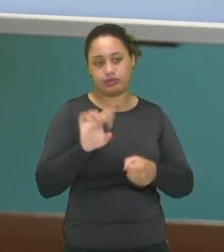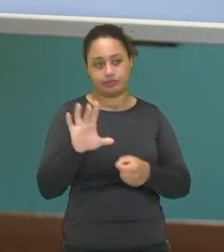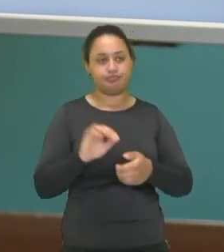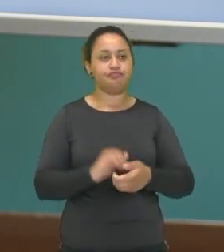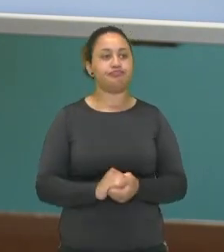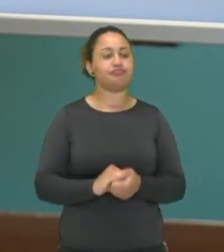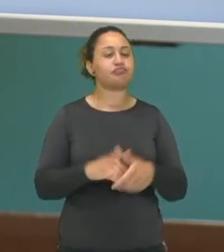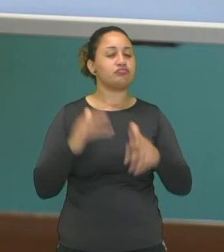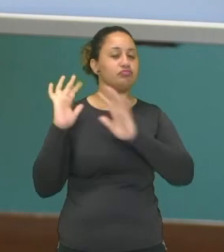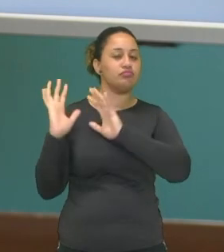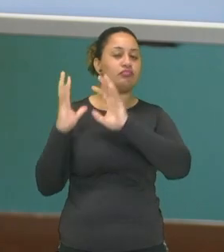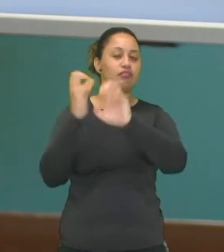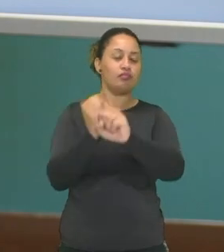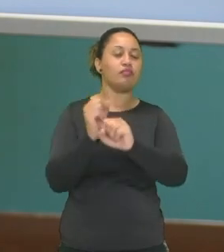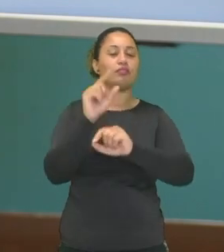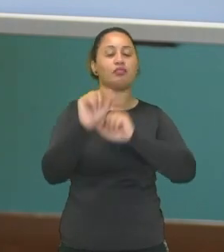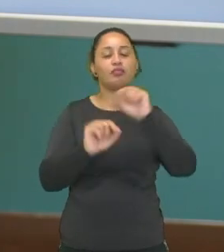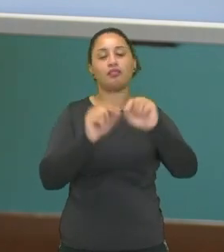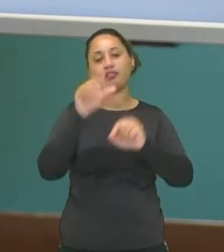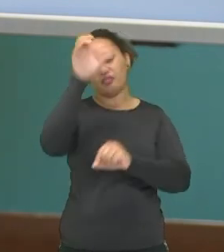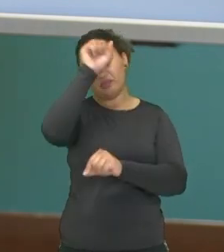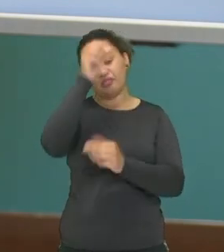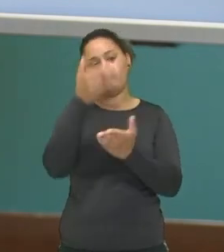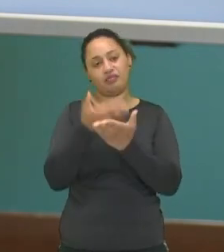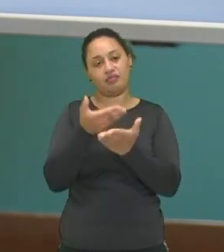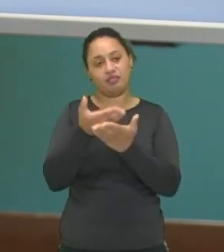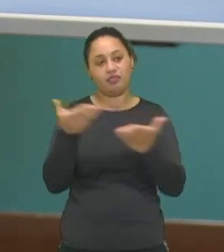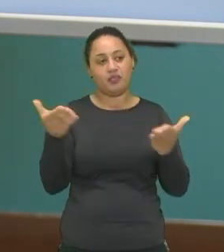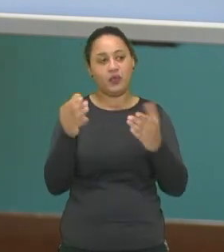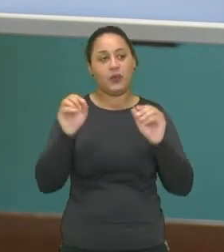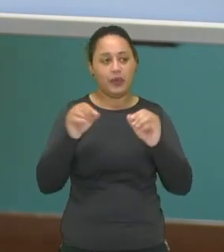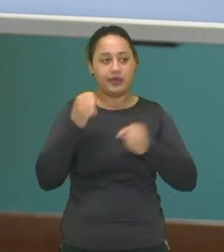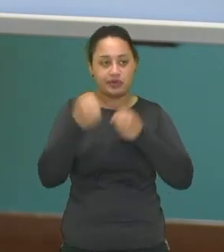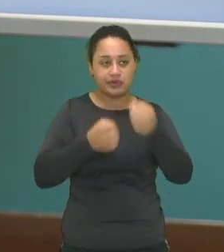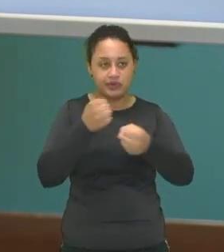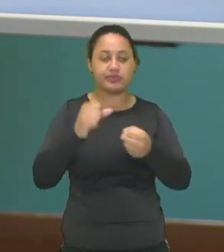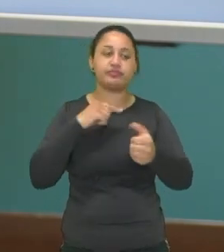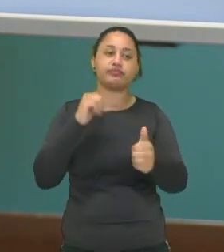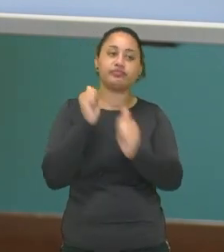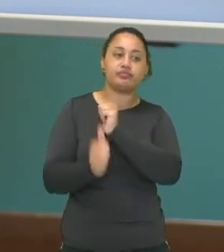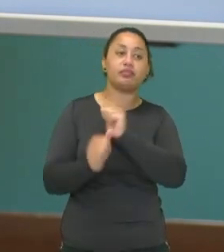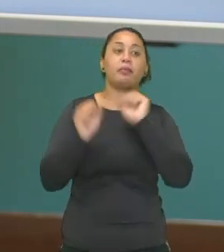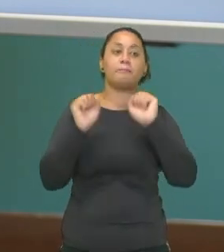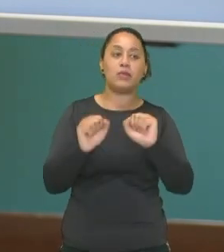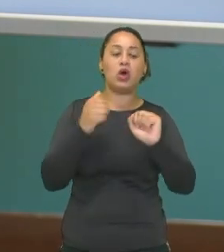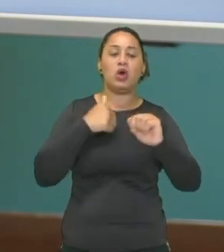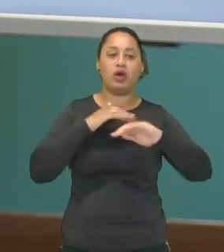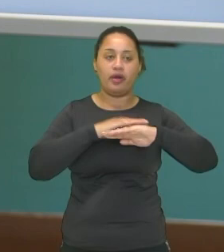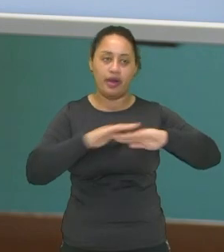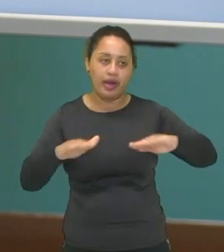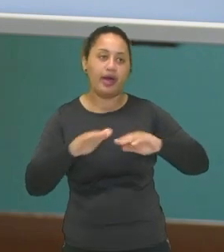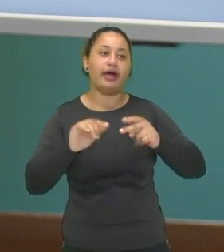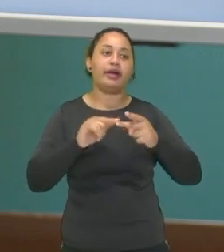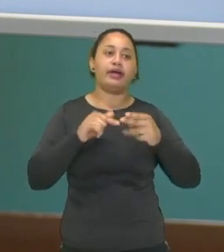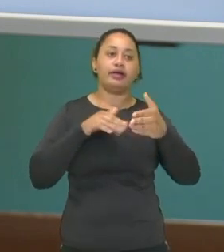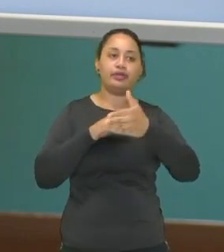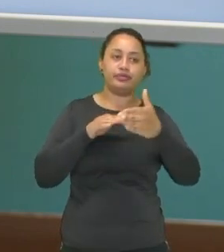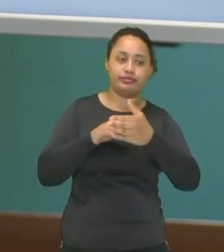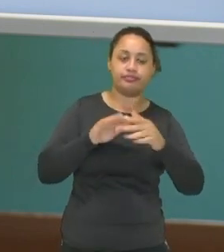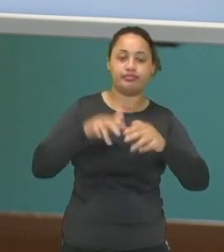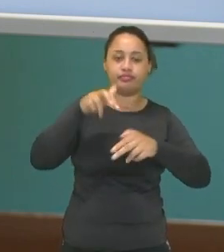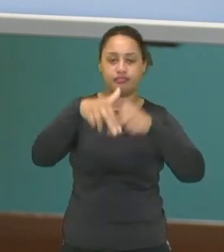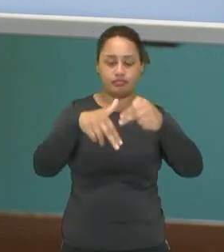Então, recapitulando aí rapidinho o que nós aprendemos, as corridas do atletismo podem ser rasas, com barreiras,